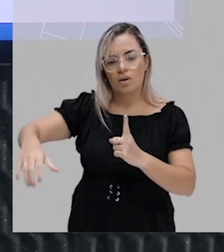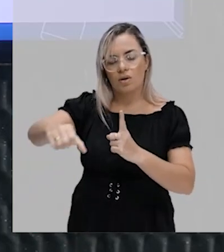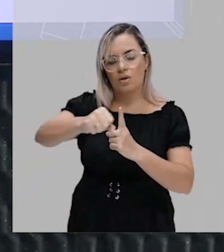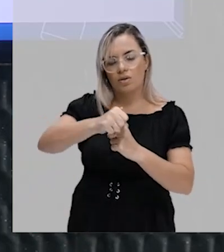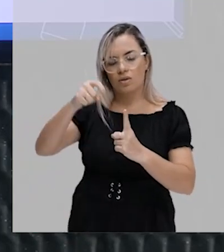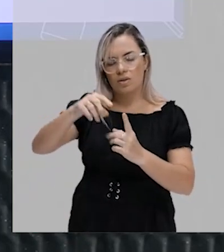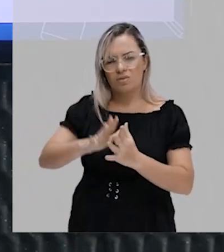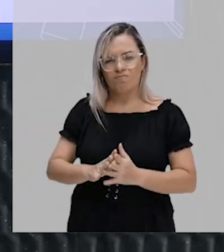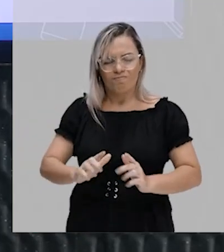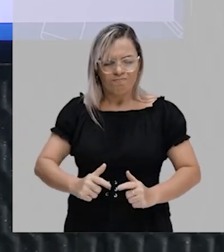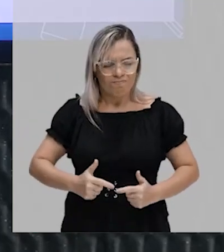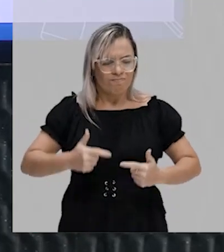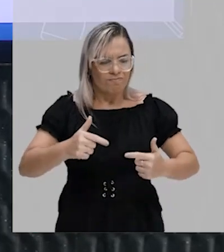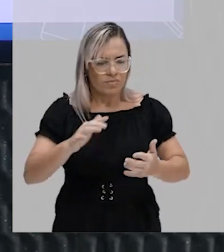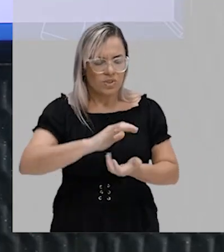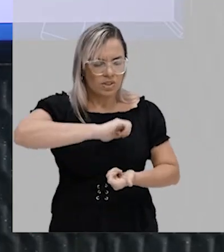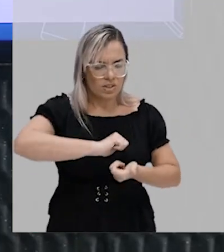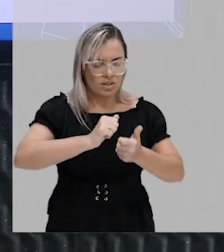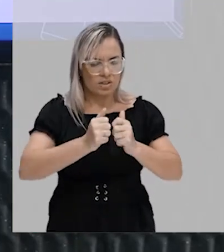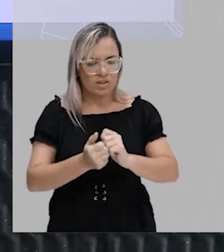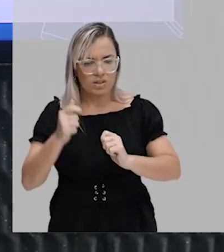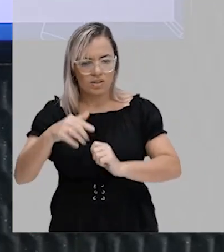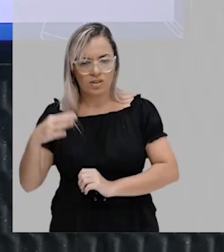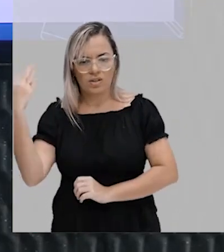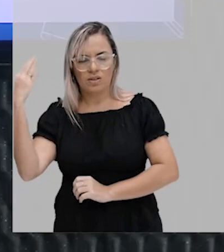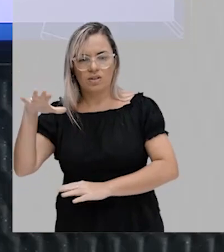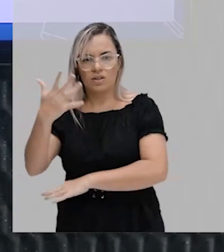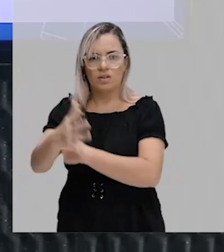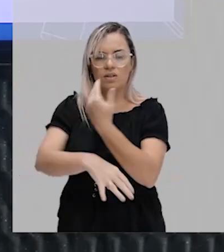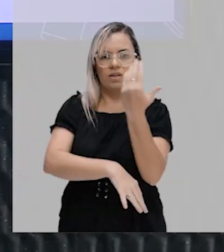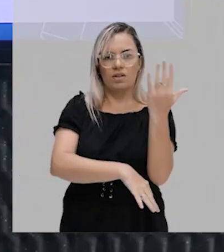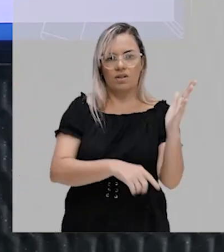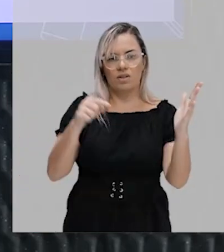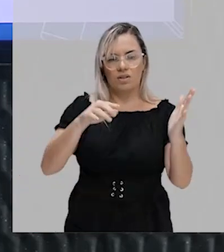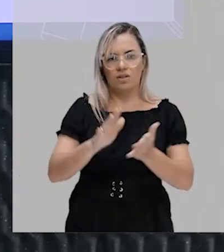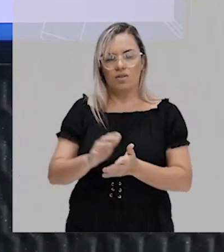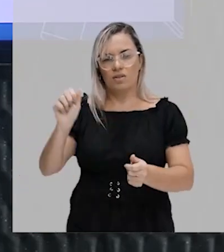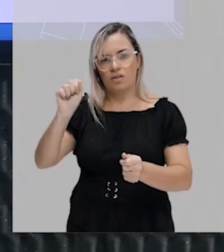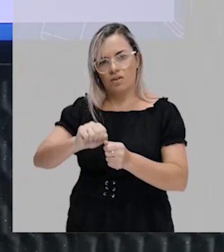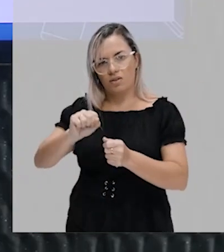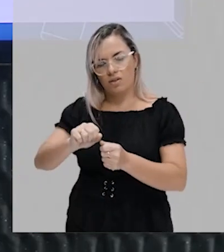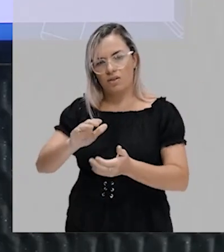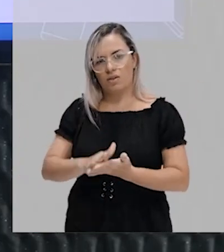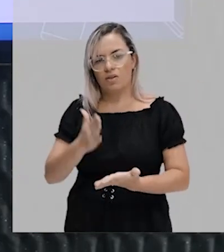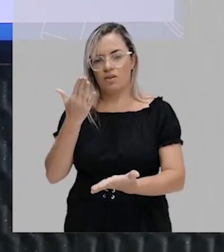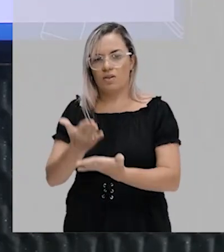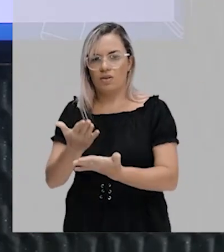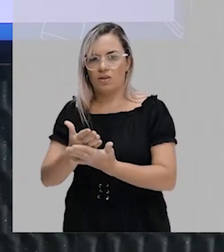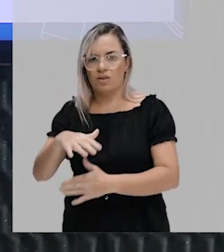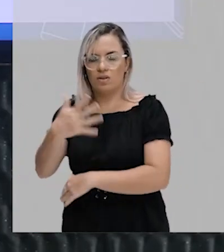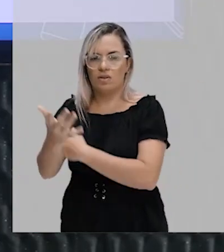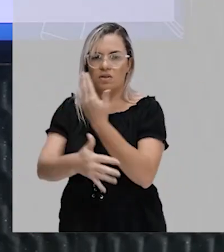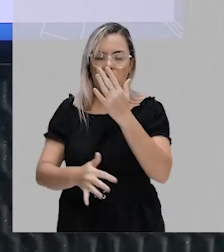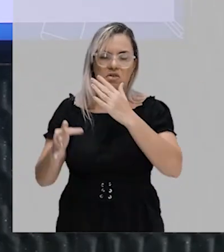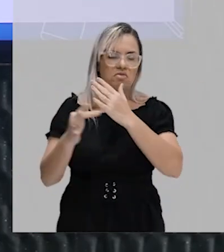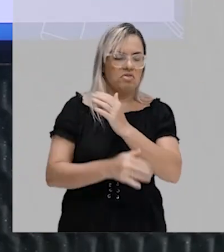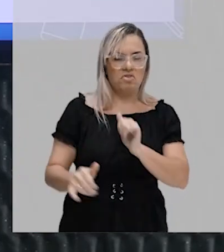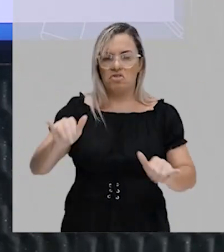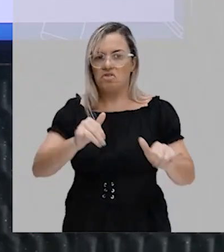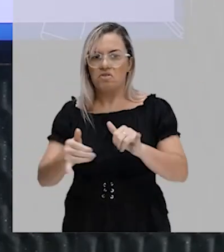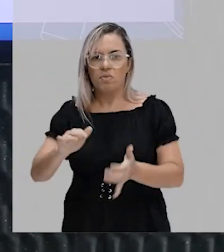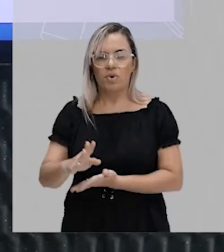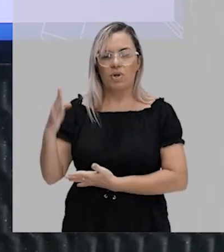ser uma tentativa de adaptar aquilo que as ciências da natureza faziam no estudo da natureza, no caso da física, da química, da